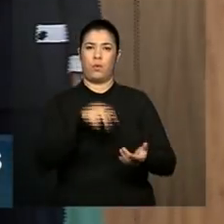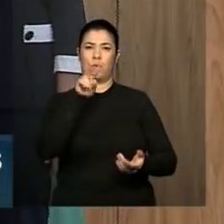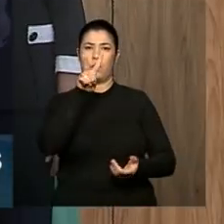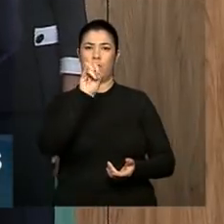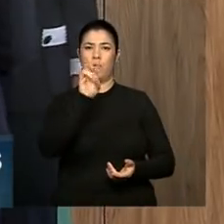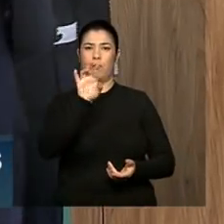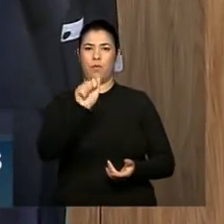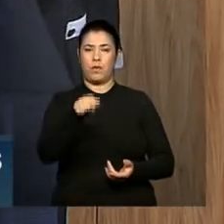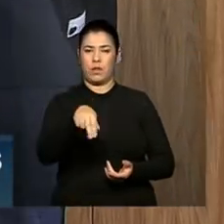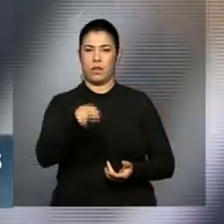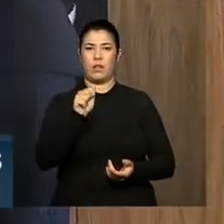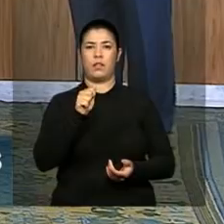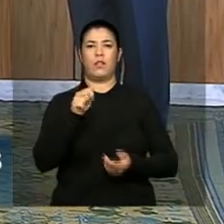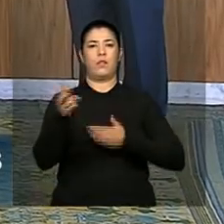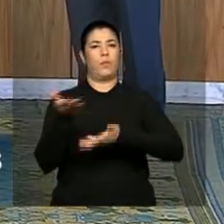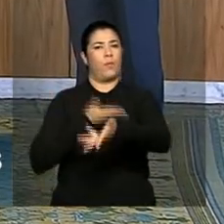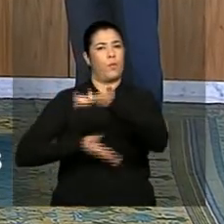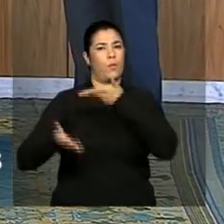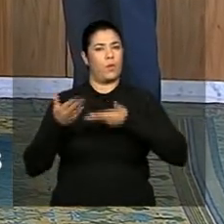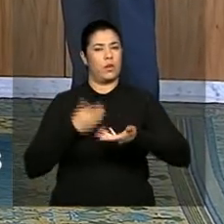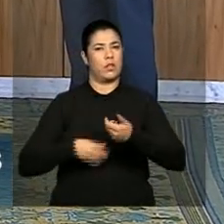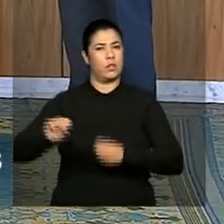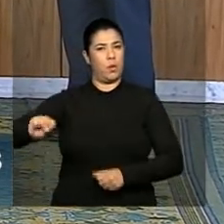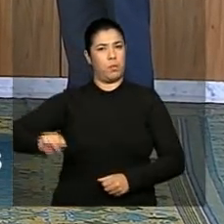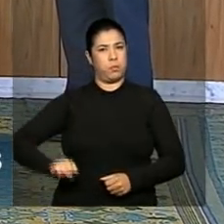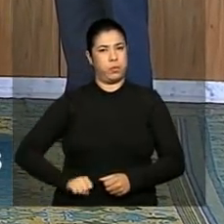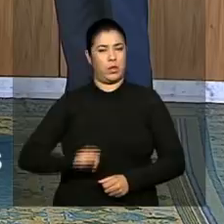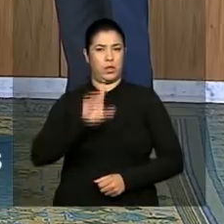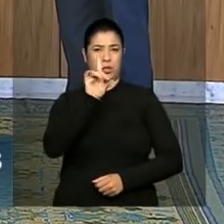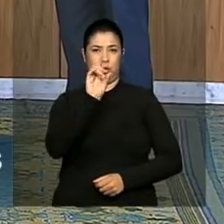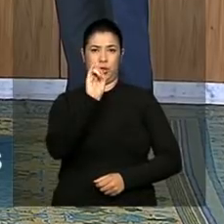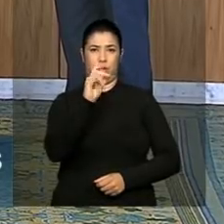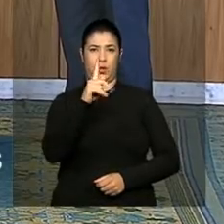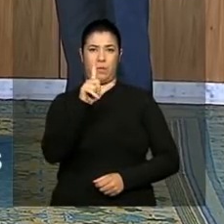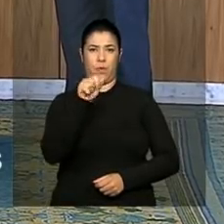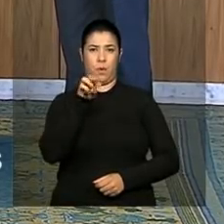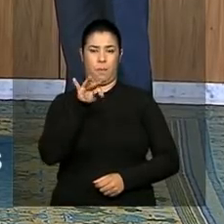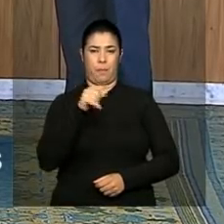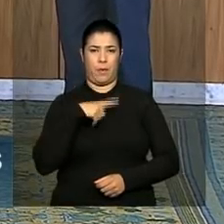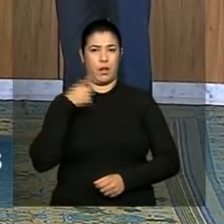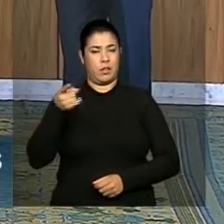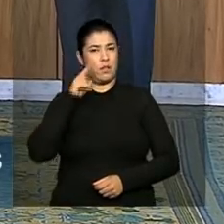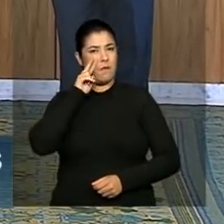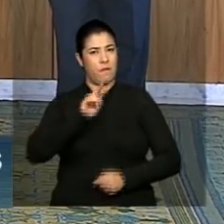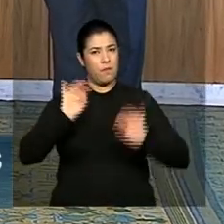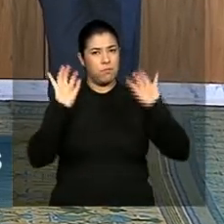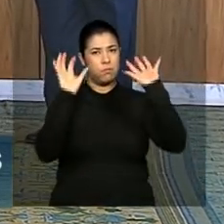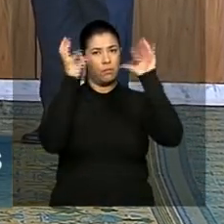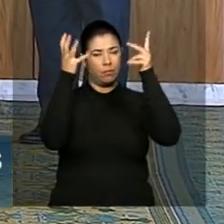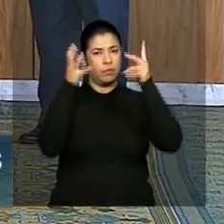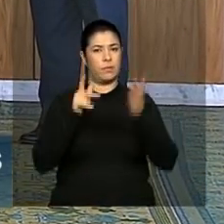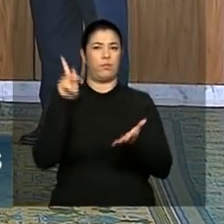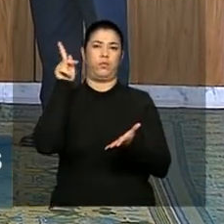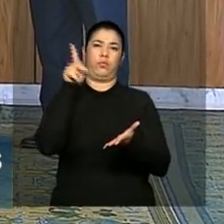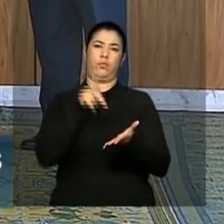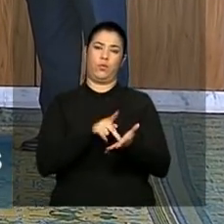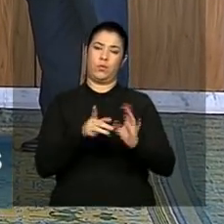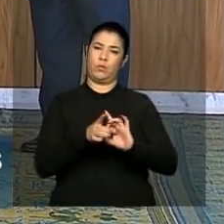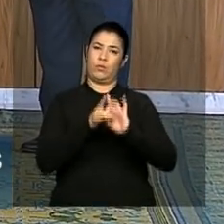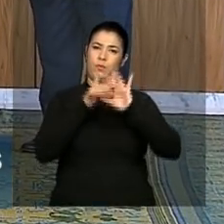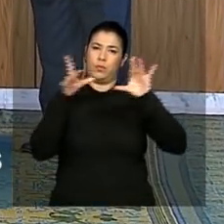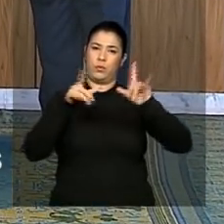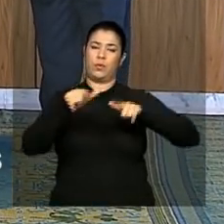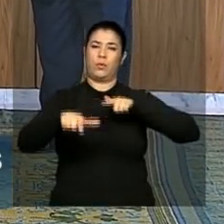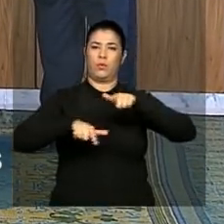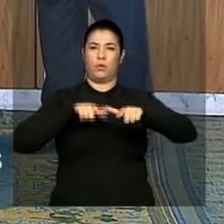Relações Diplomáticas. A entrega das credenciais é uma cerimônia que formaliza o trabalho, as